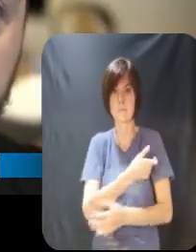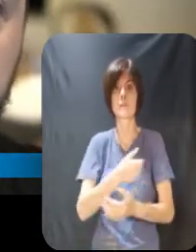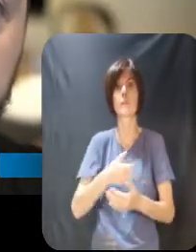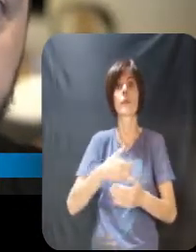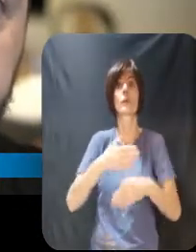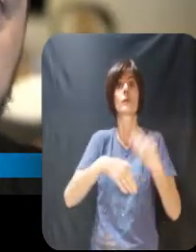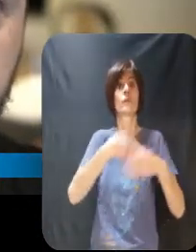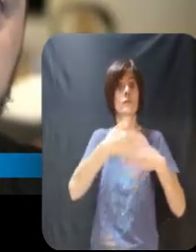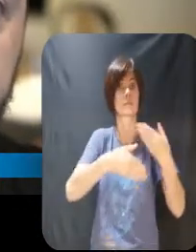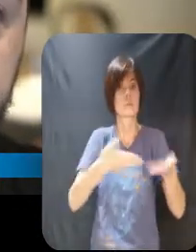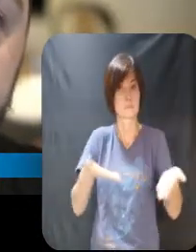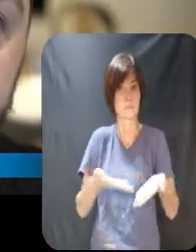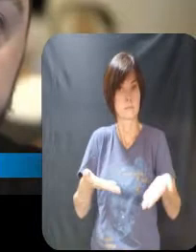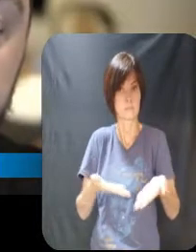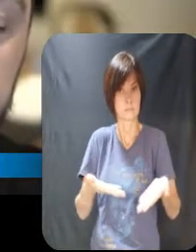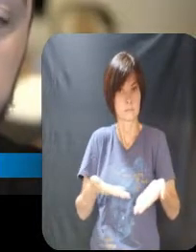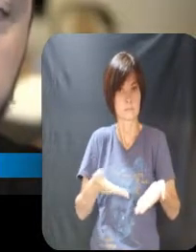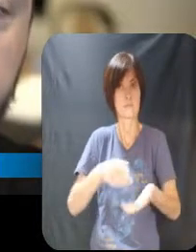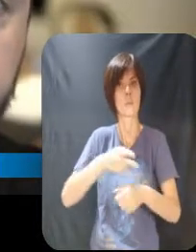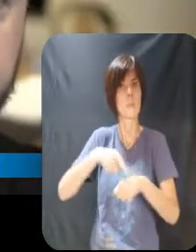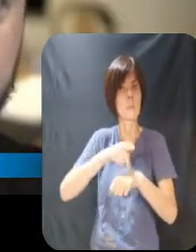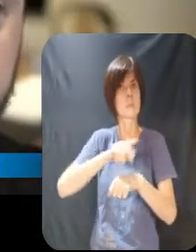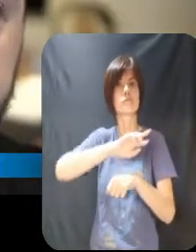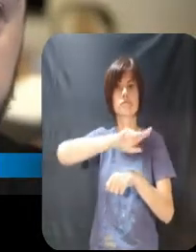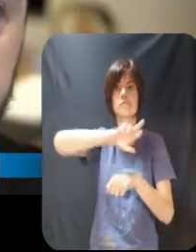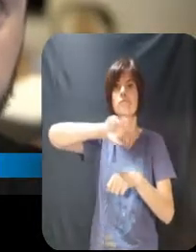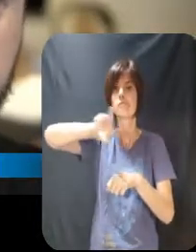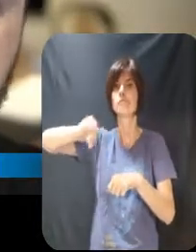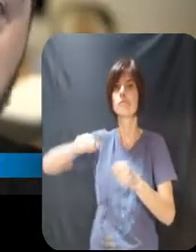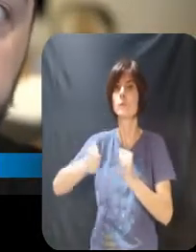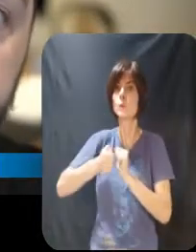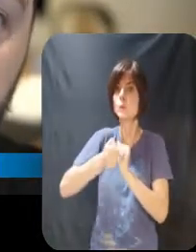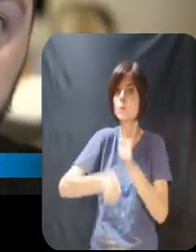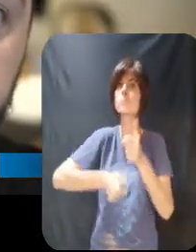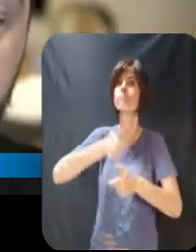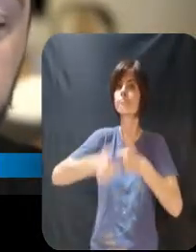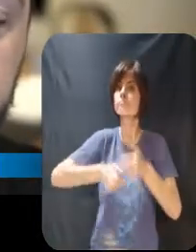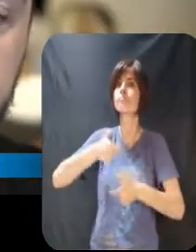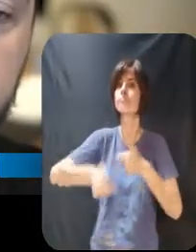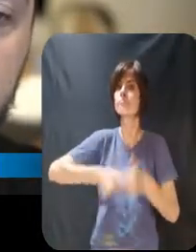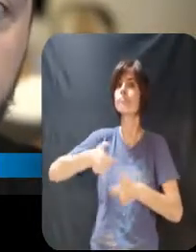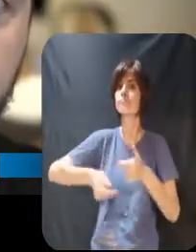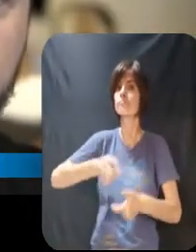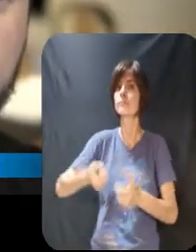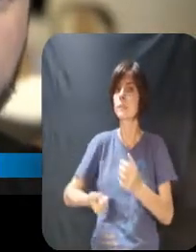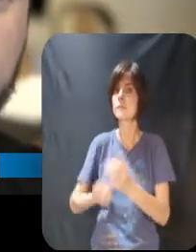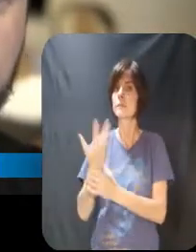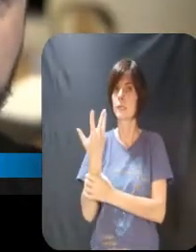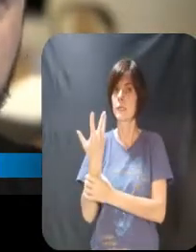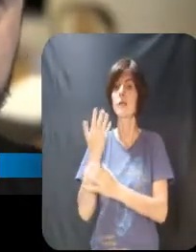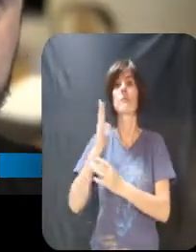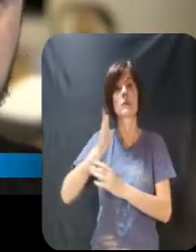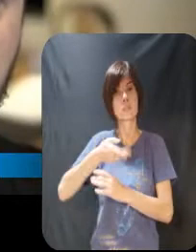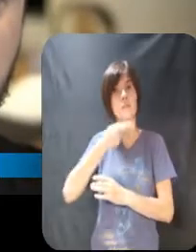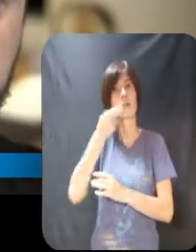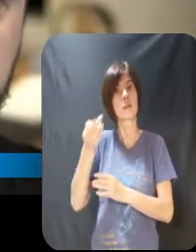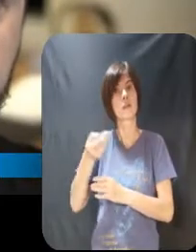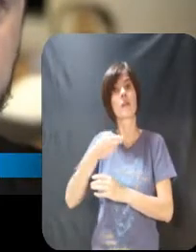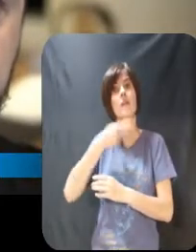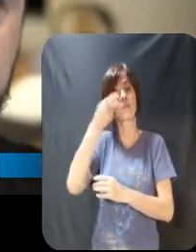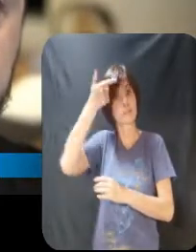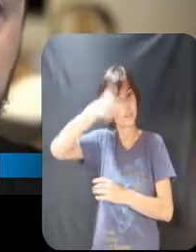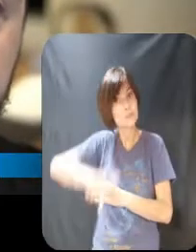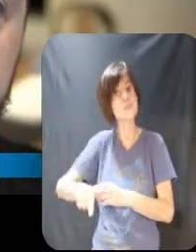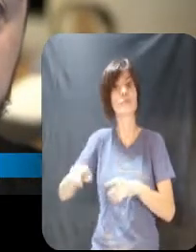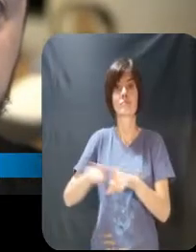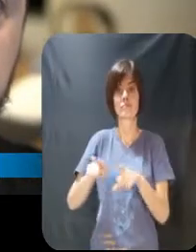estão correndo ao mesmo tempo para fazer vacinas. Mas como eu já falei algumas vezes por aqui, mas vou repetir do começo ao fim para ser muito claro, elas demoram para